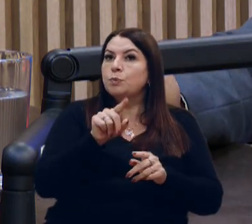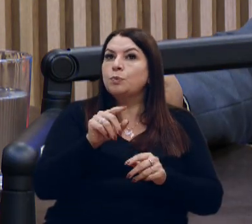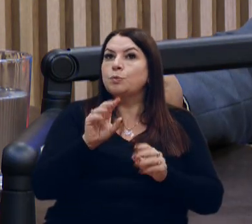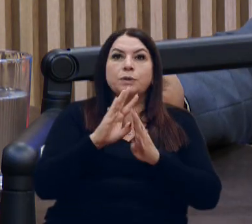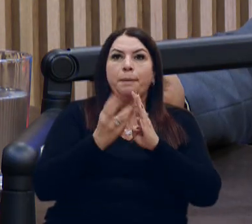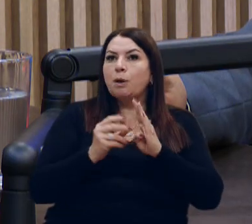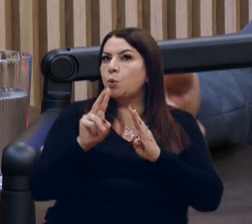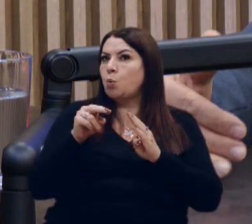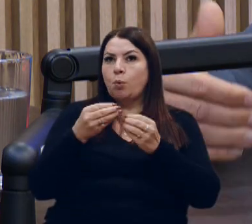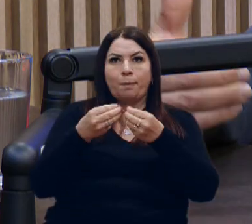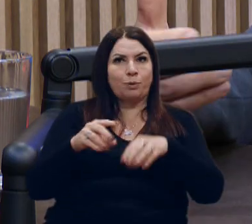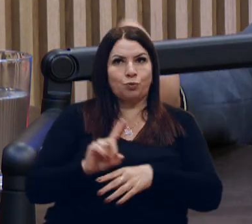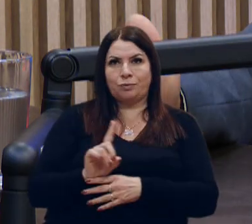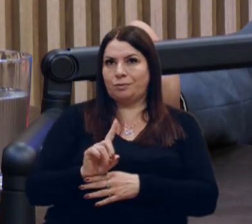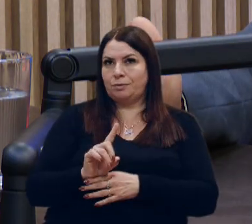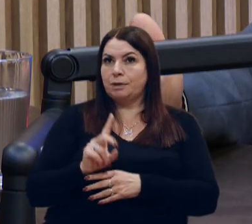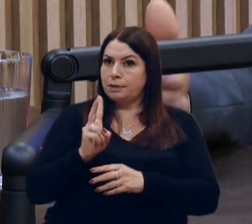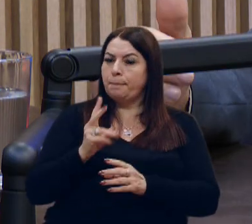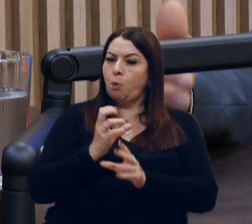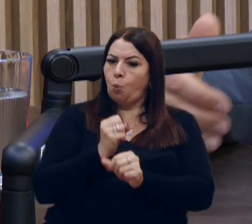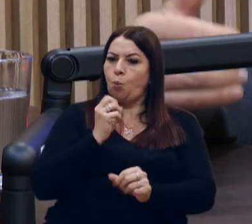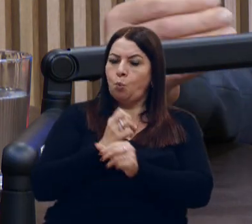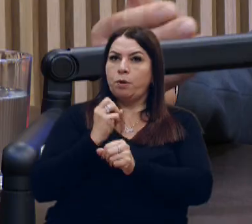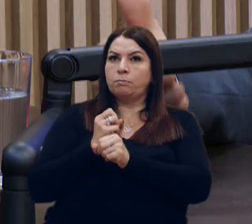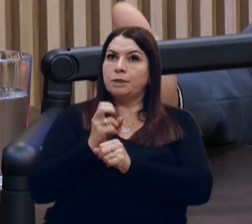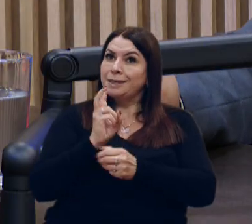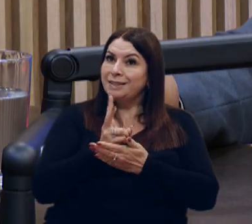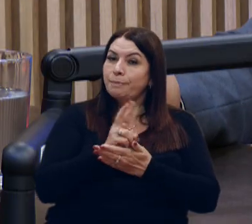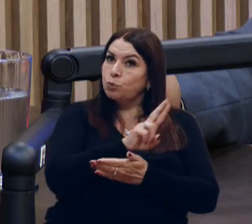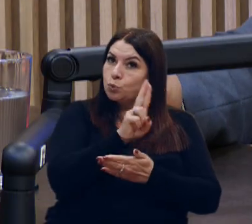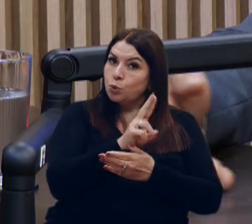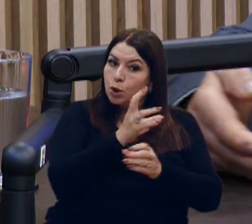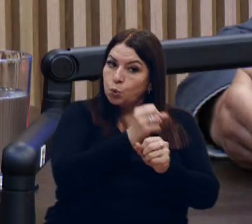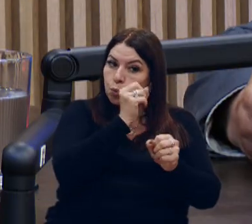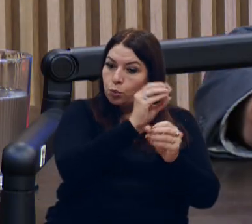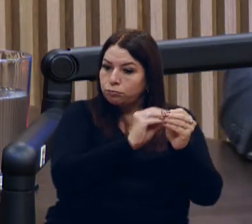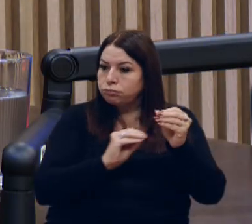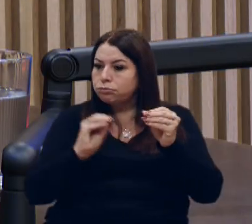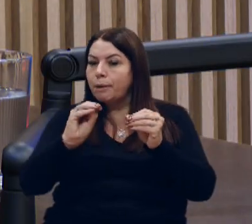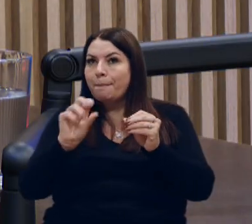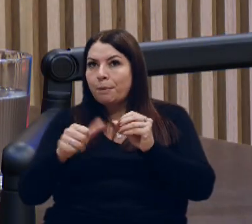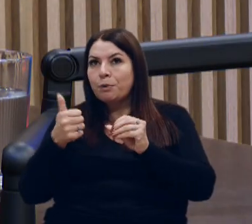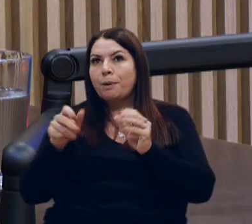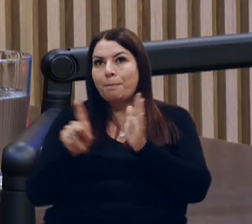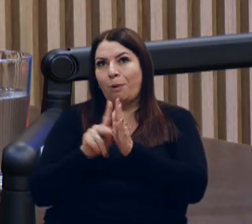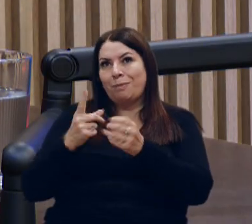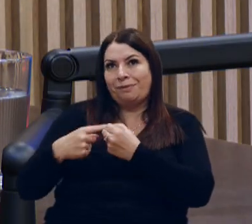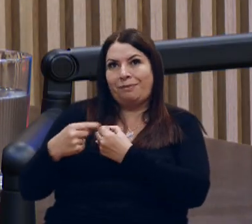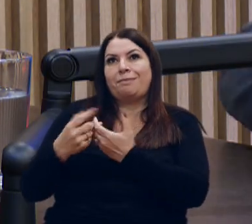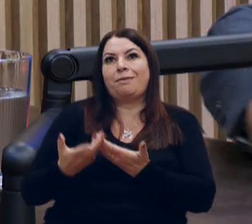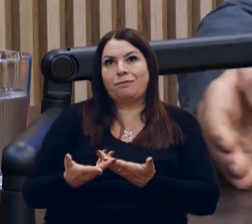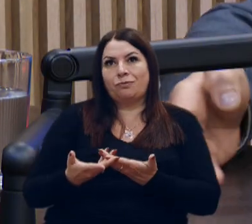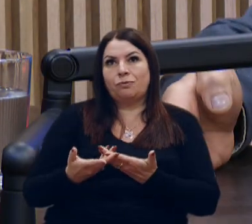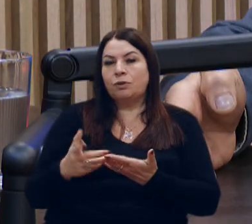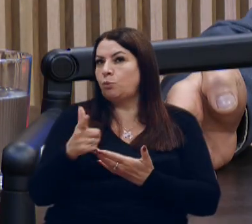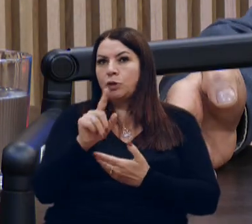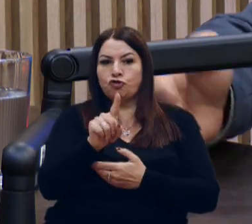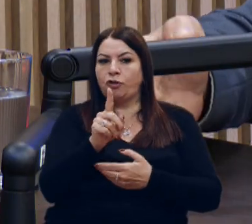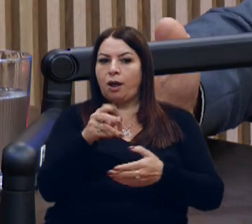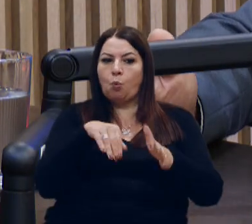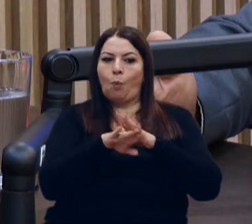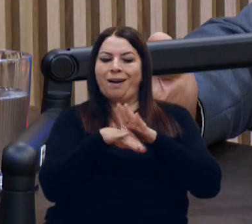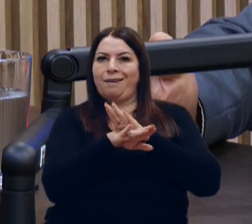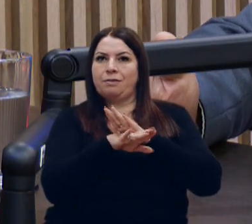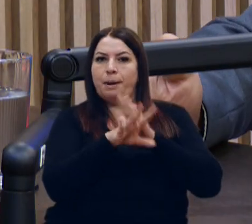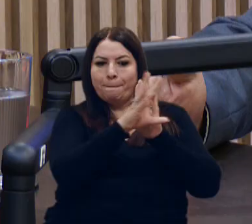deu prejuízo, sempre deu lucro. E sempre usou esse lucro para melhorias da própria cidade. Ele não deixa lá no caixa. Ele